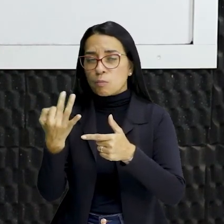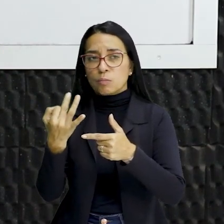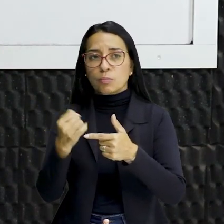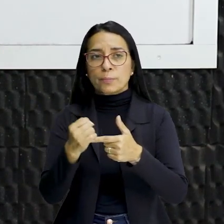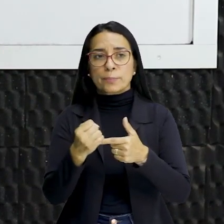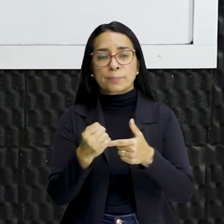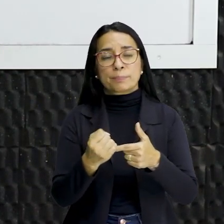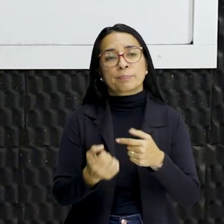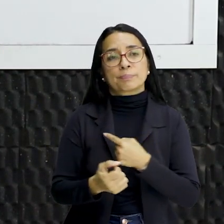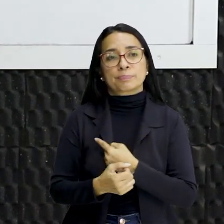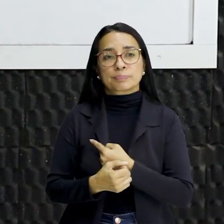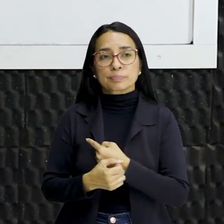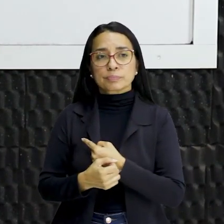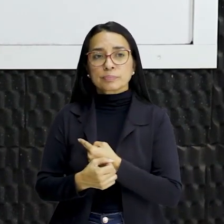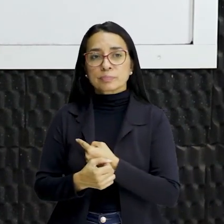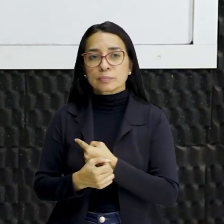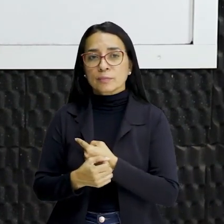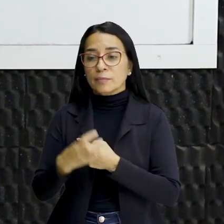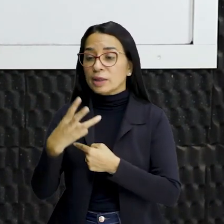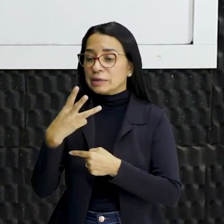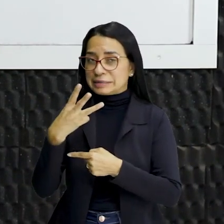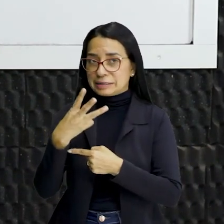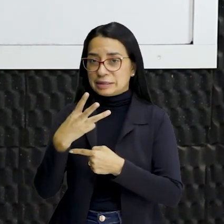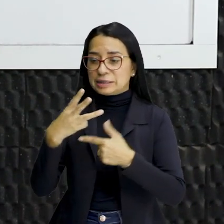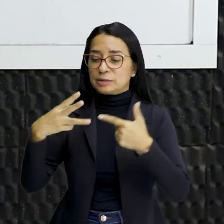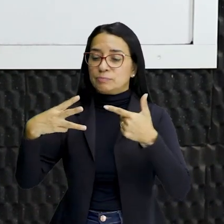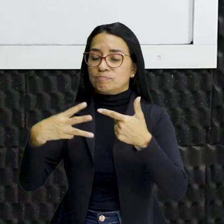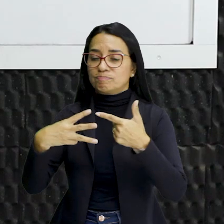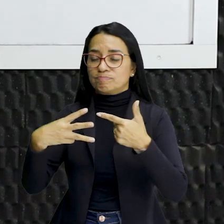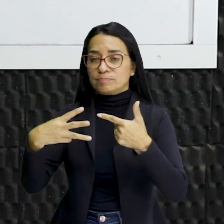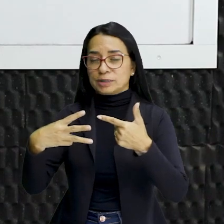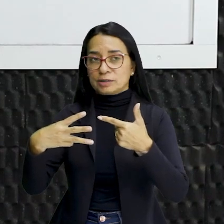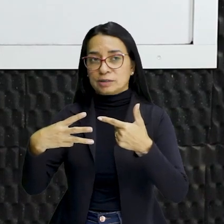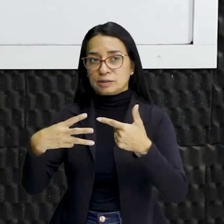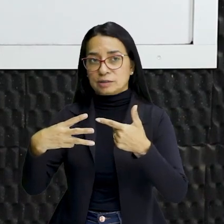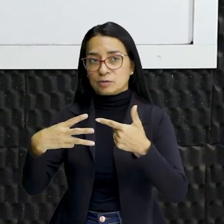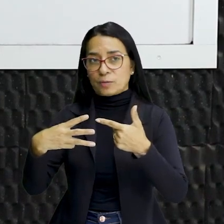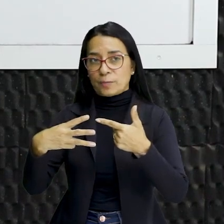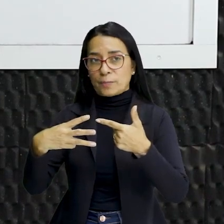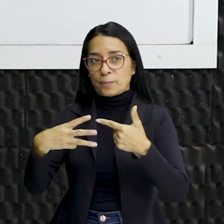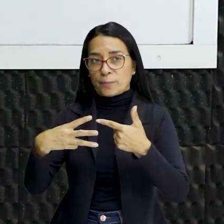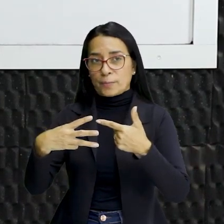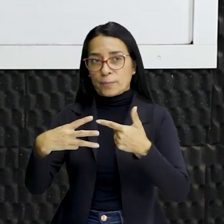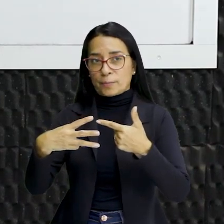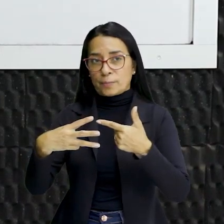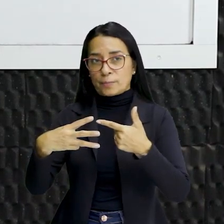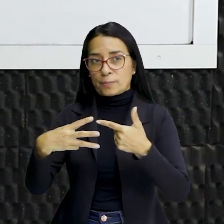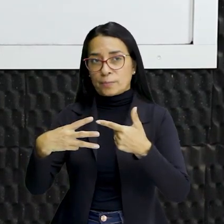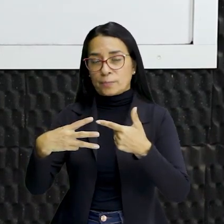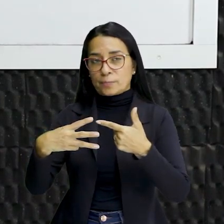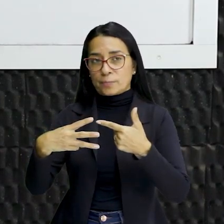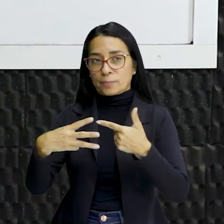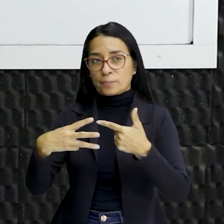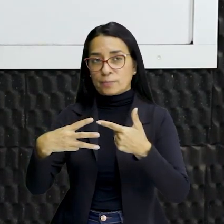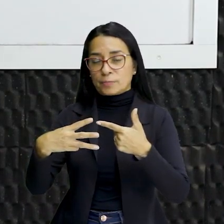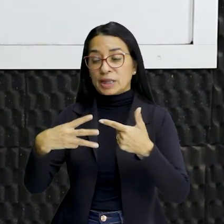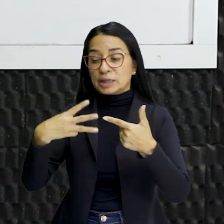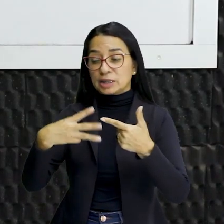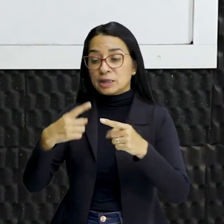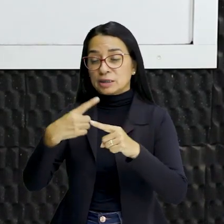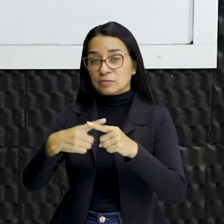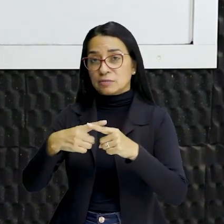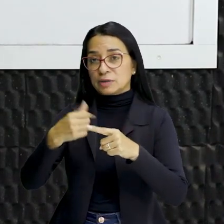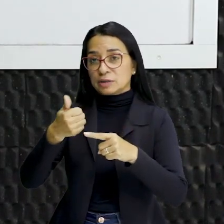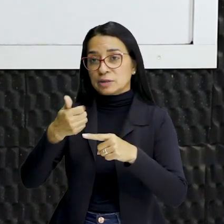para saber quanto é né 45 dividido por 12 dá 3 né três vezes 12 dá 36